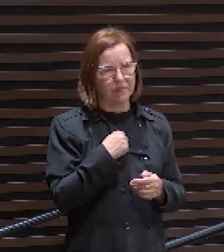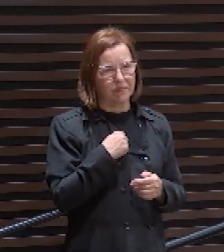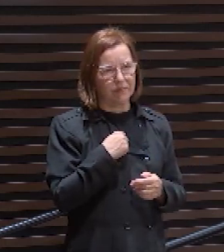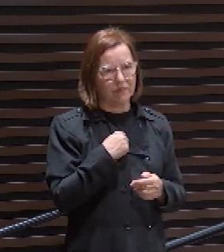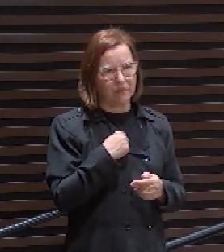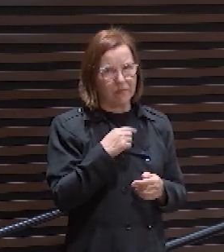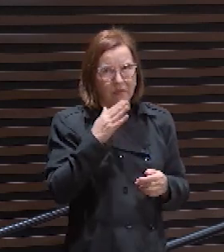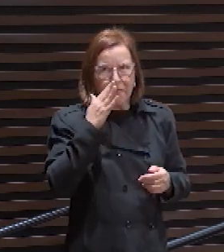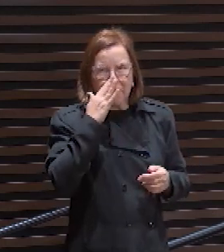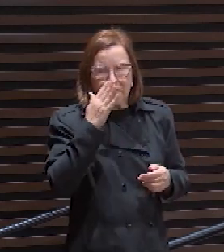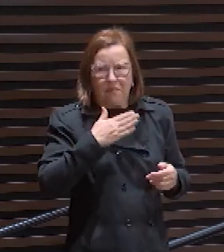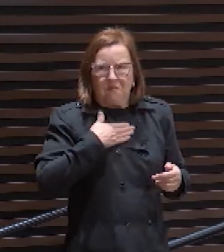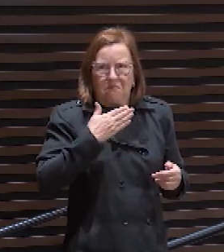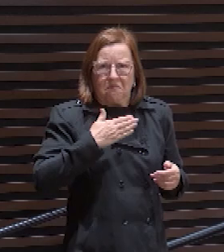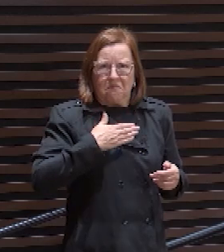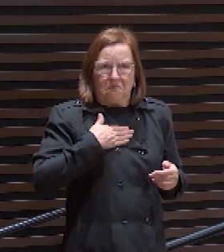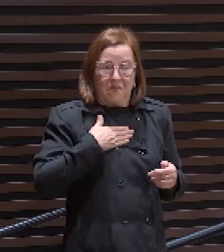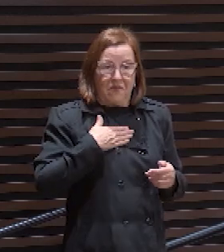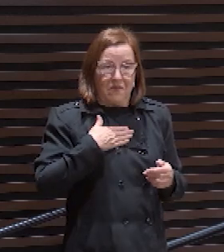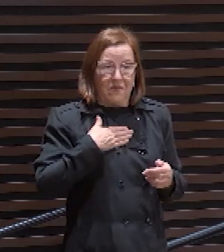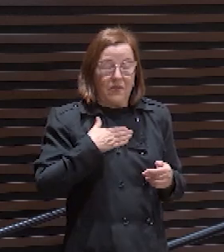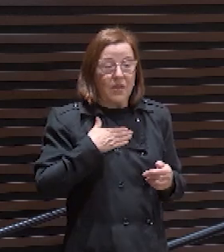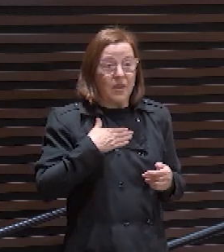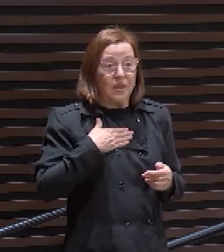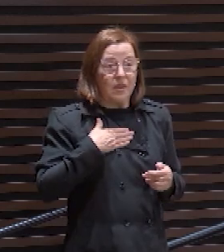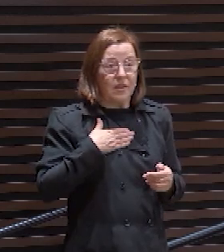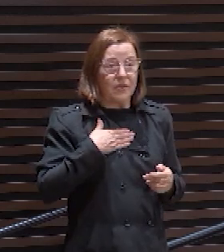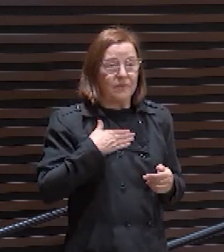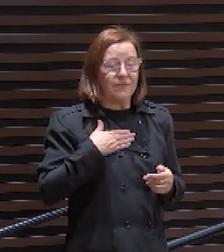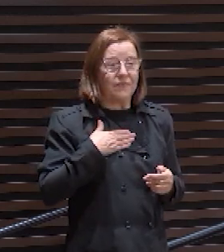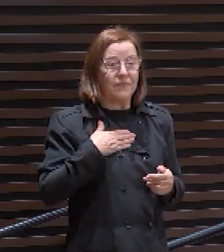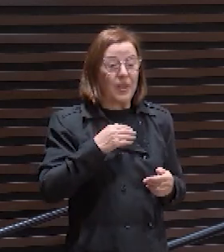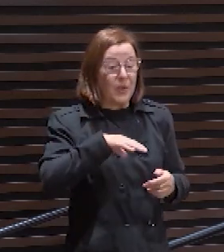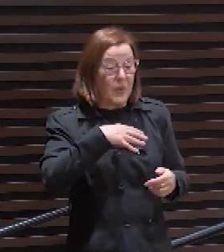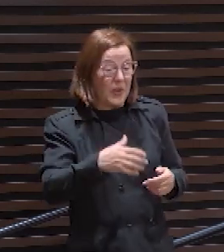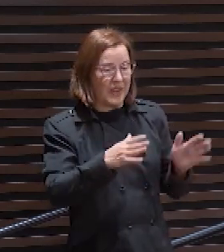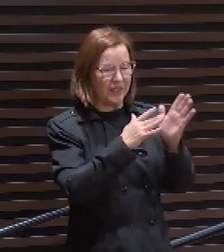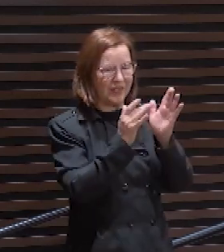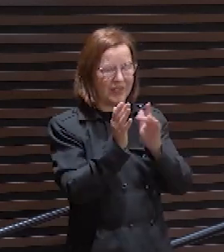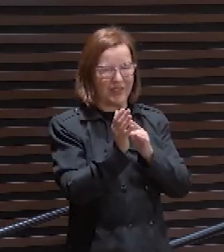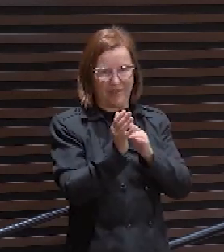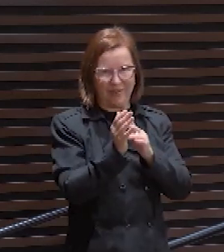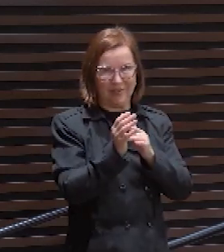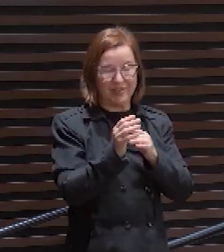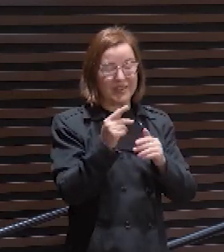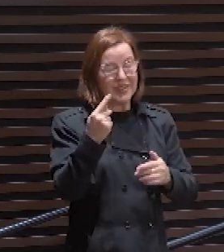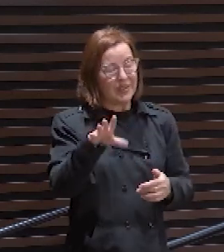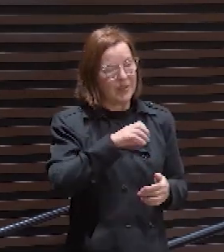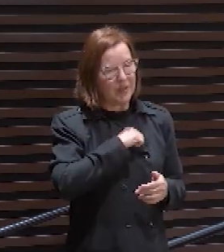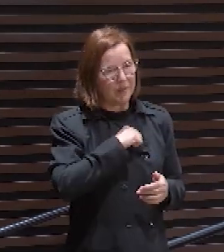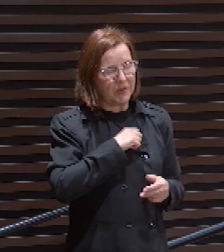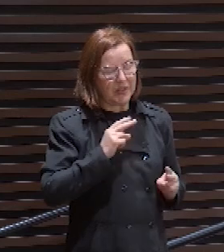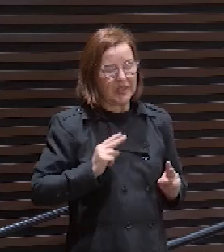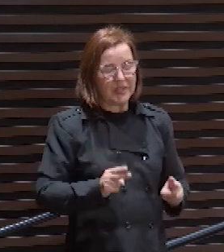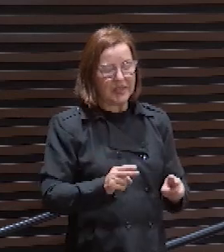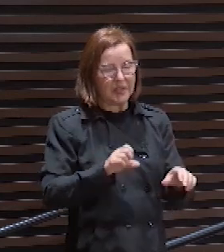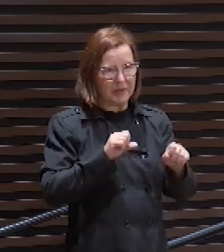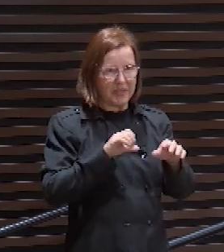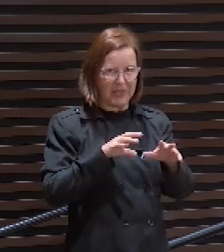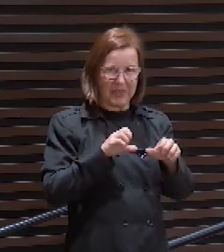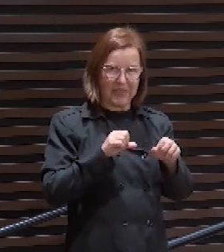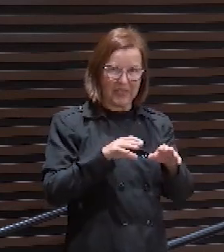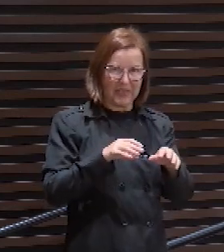abismado com a disposição de Jesus e o amor dele de sempre ensinar, de forma de que as pessoas